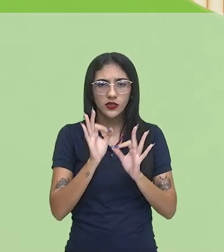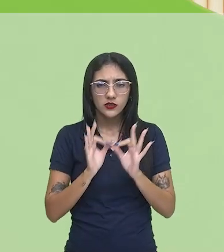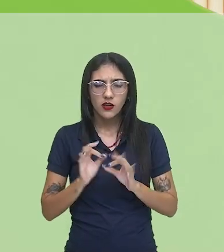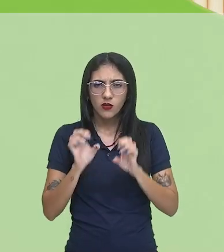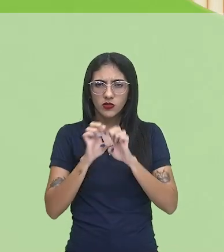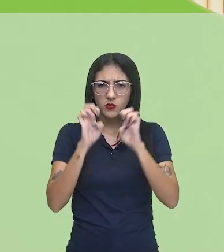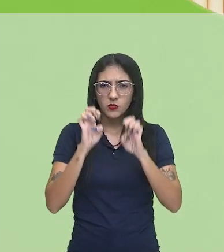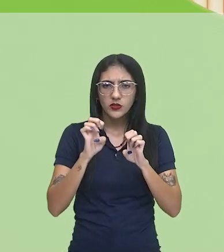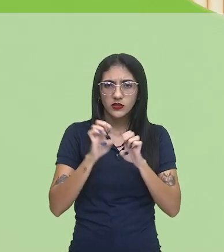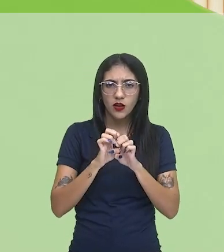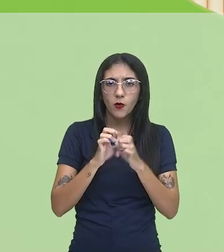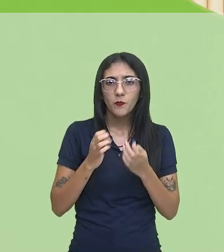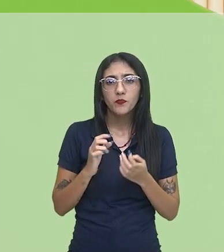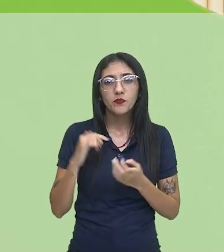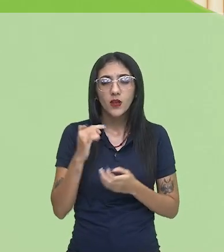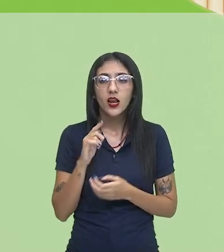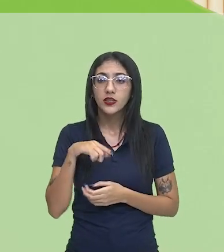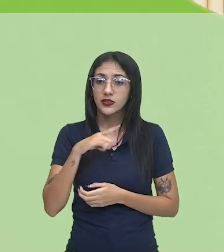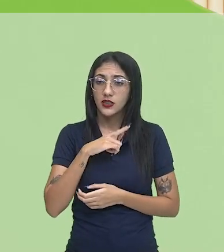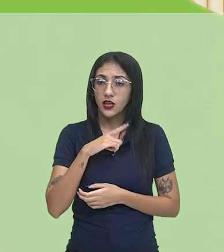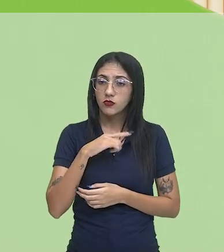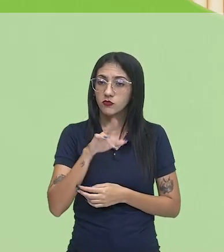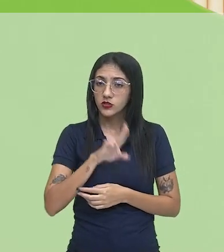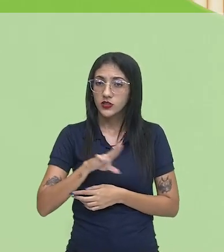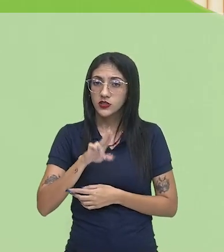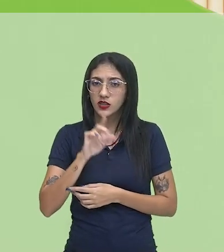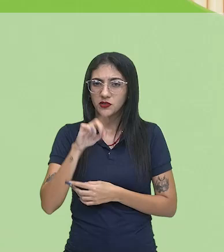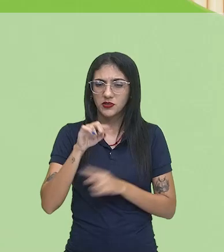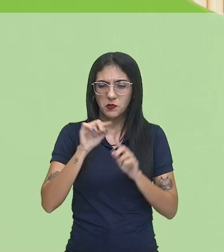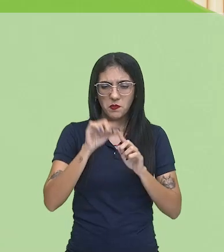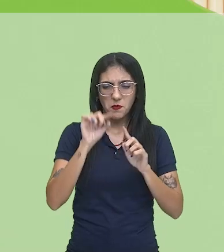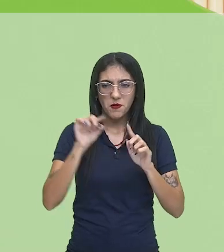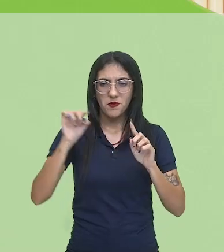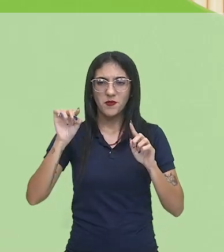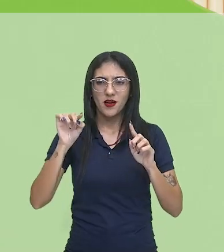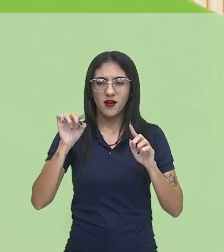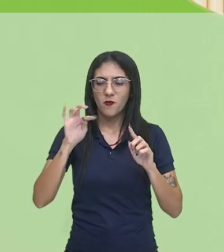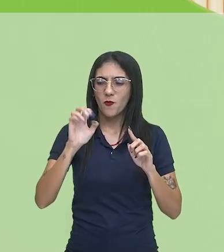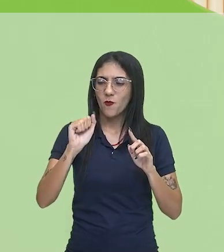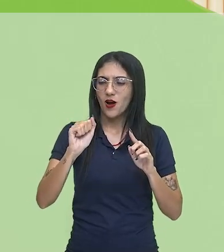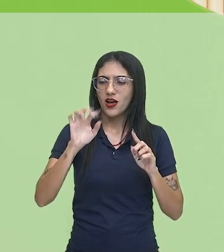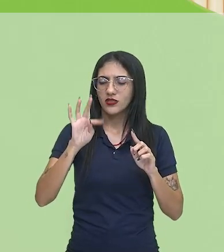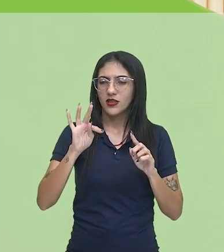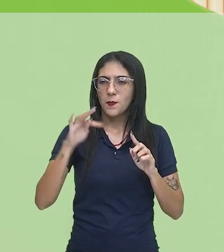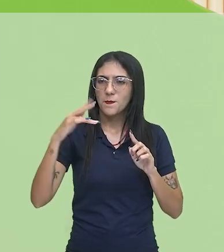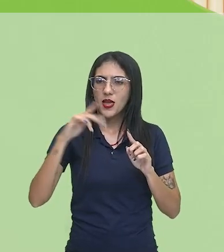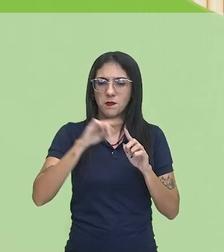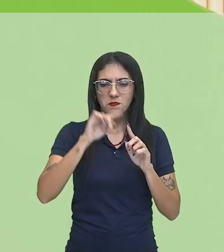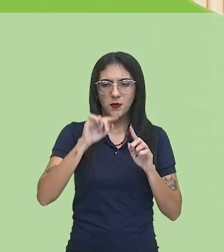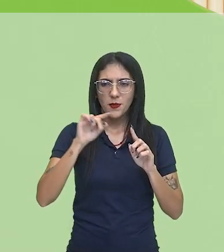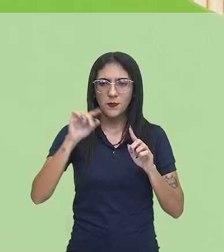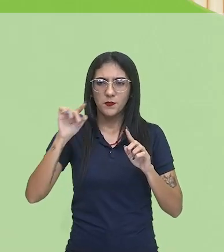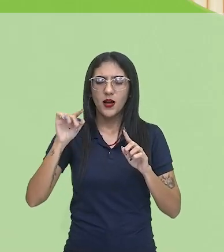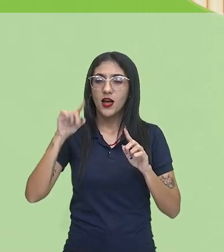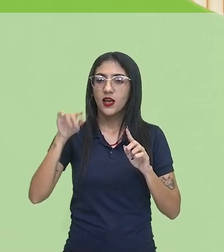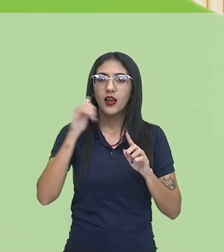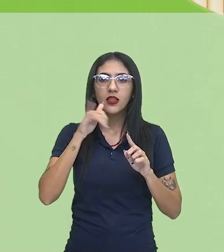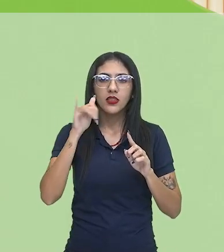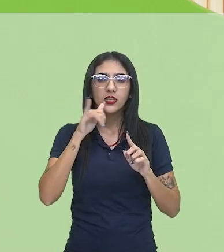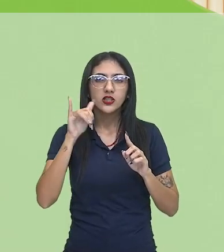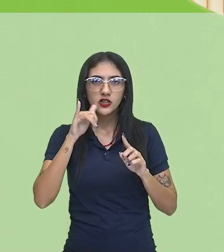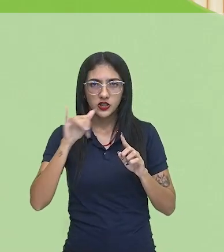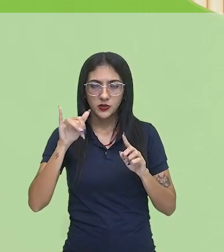equações, né, didáticas, elas vão mostrar o ATP com esse raiozinho, né, porque ele vai ser a moeda energética do